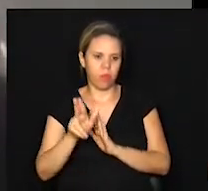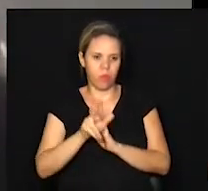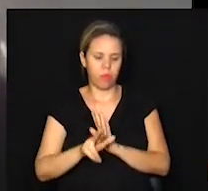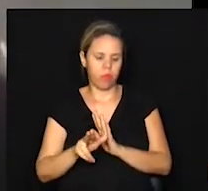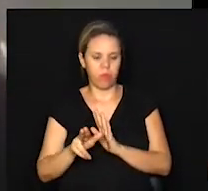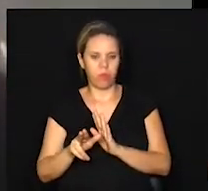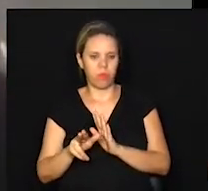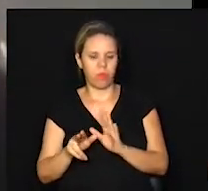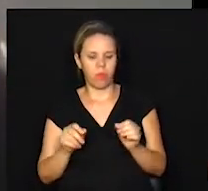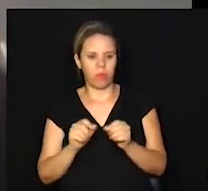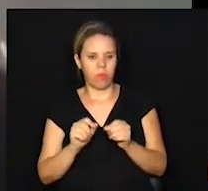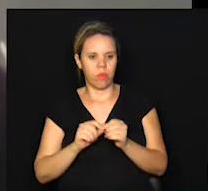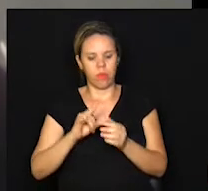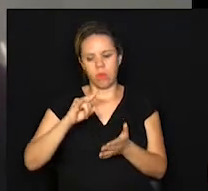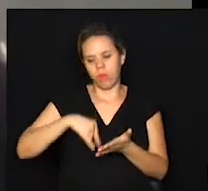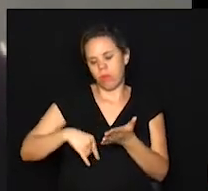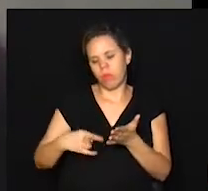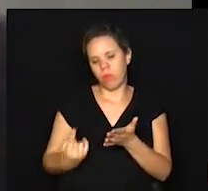oitiva.